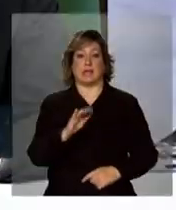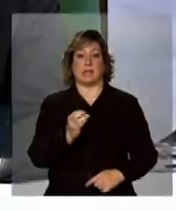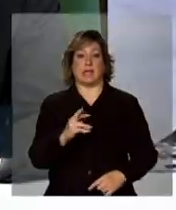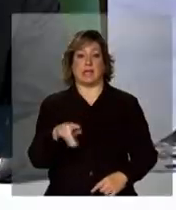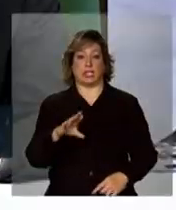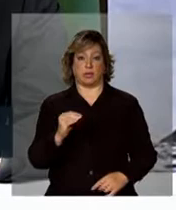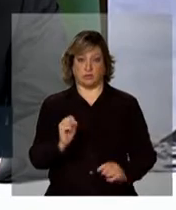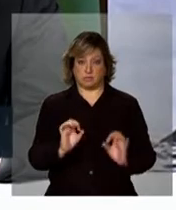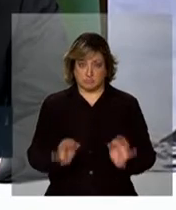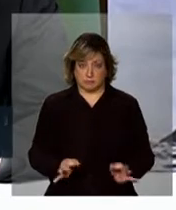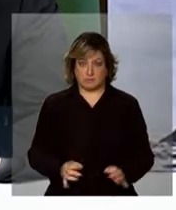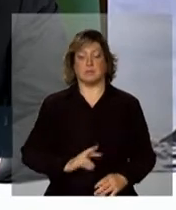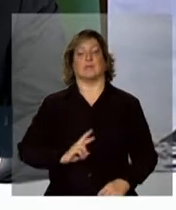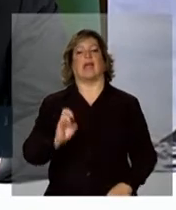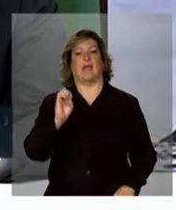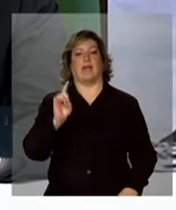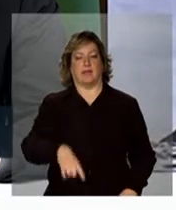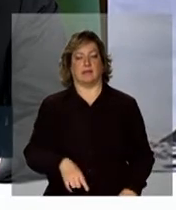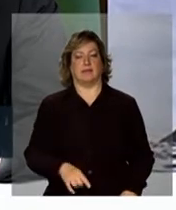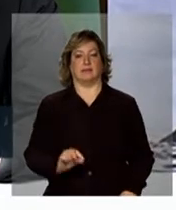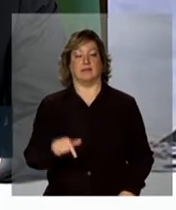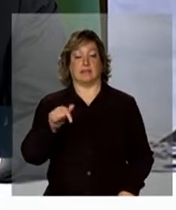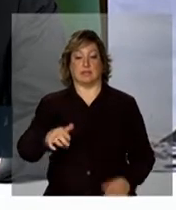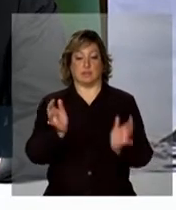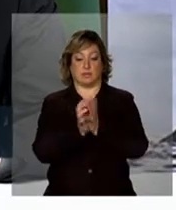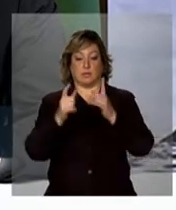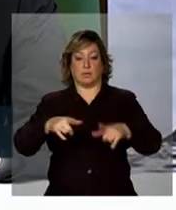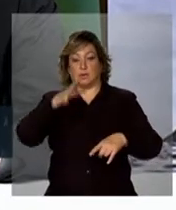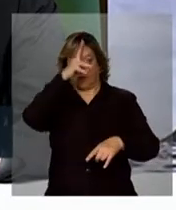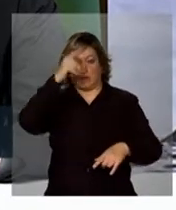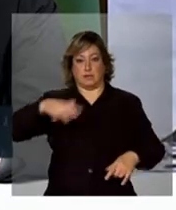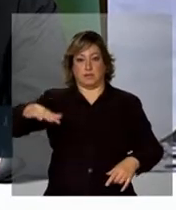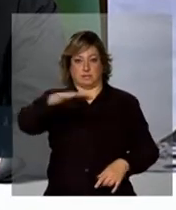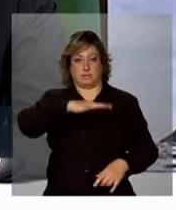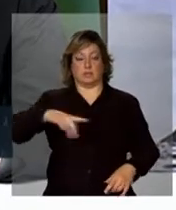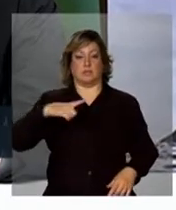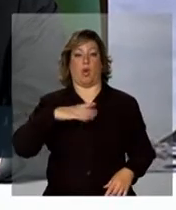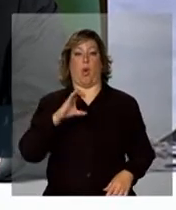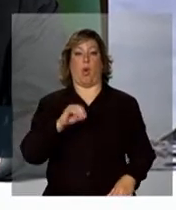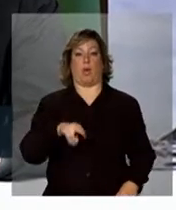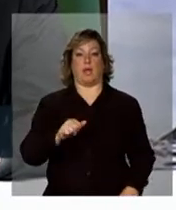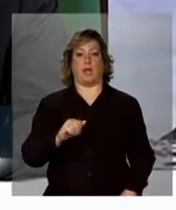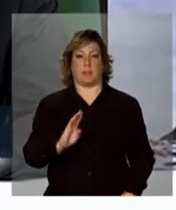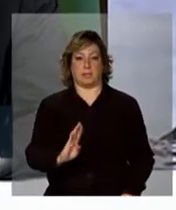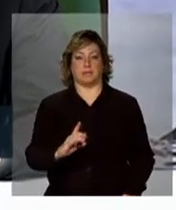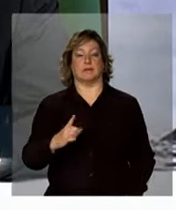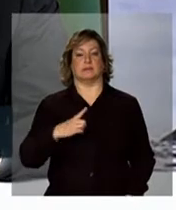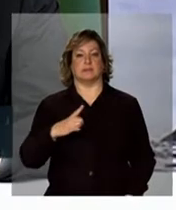É, por exemplo, no seu estado do Amazonas, hoje a CONAB,